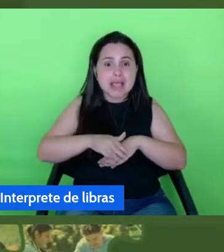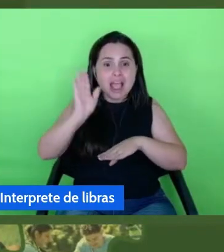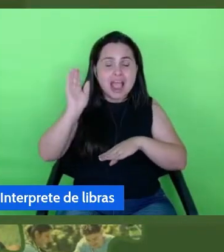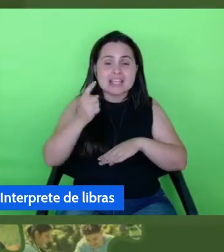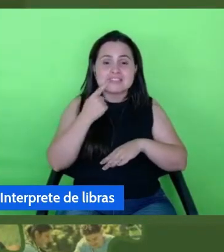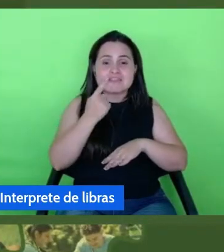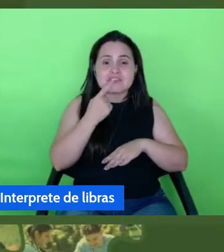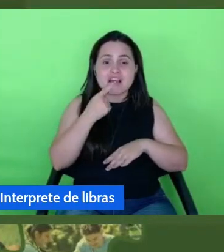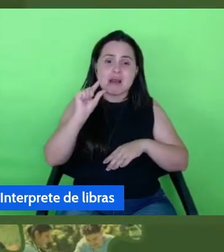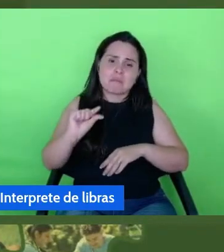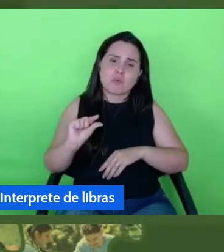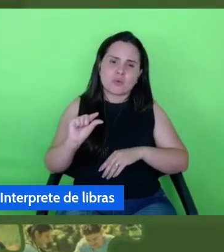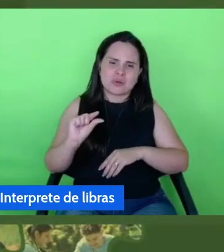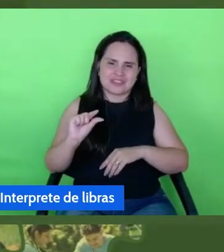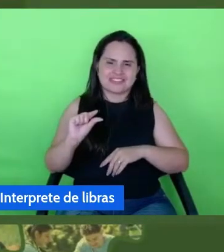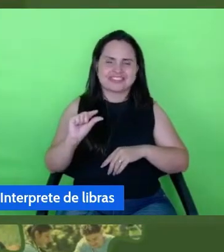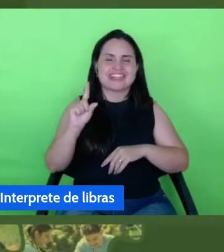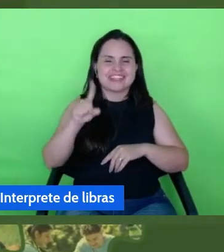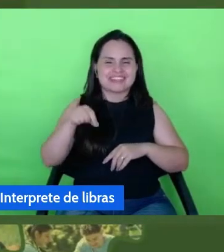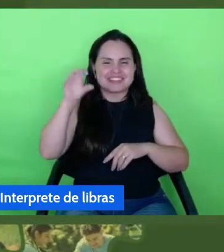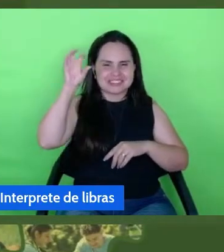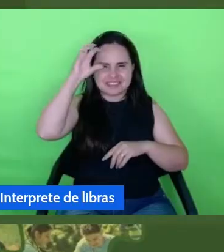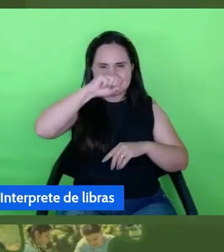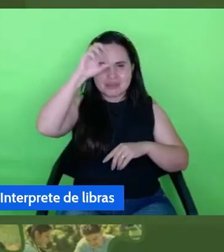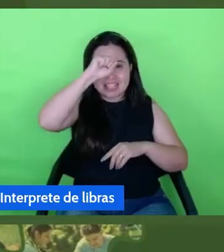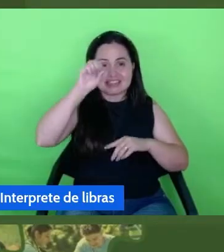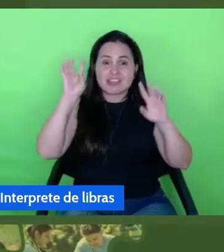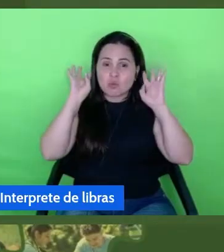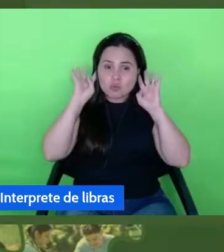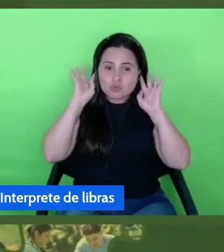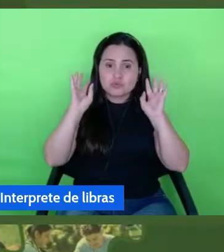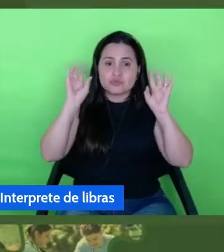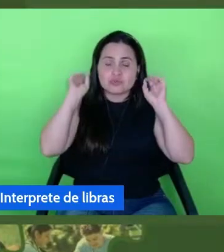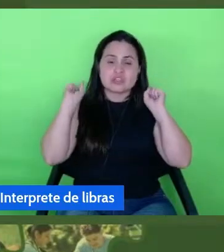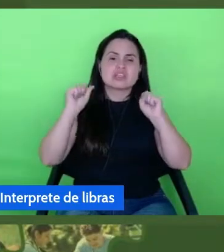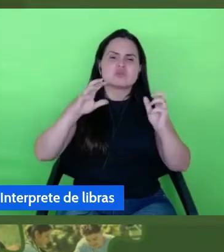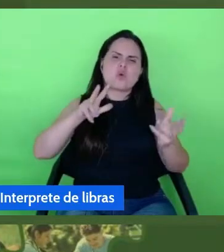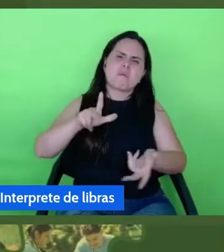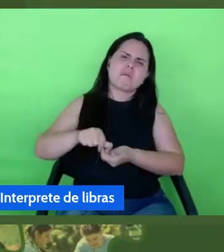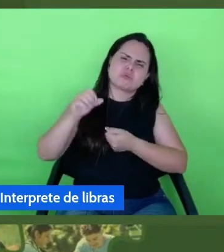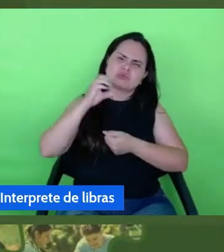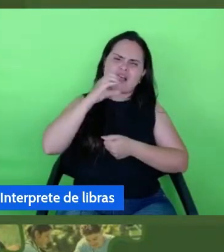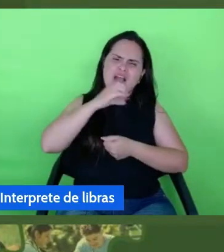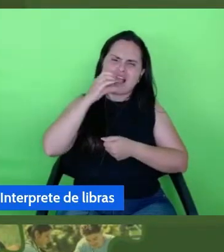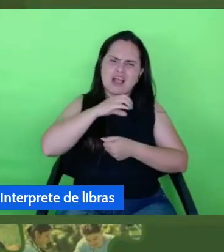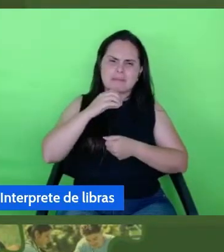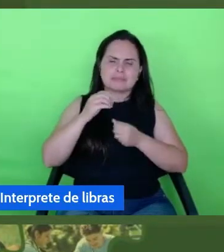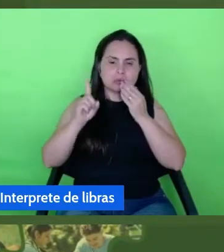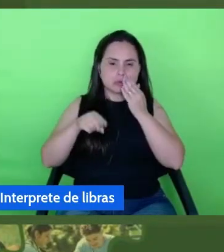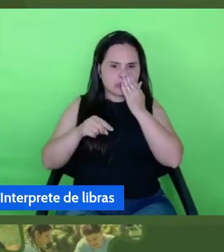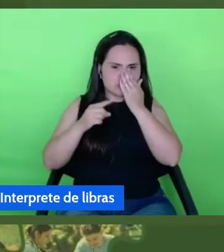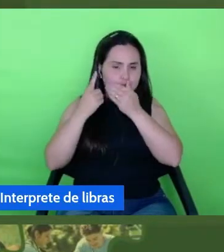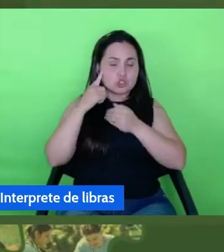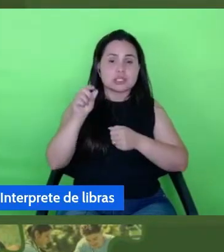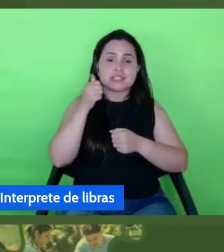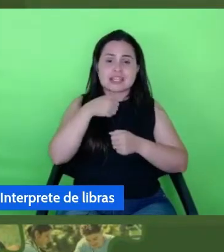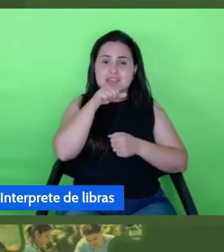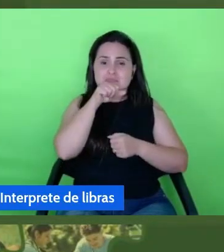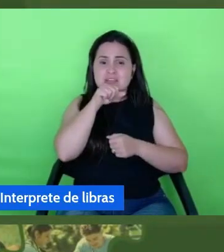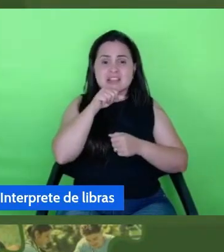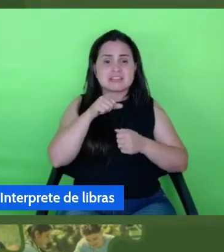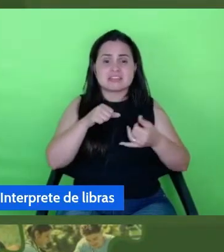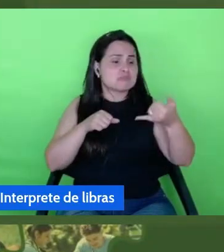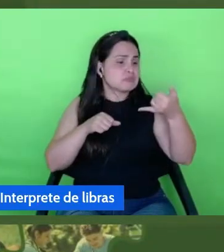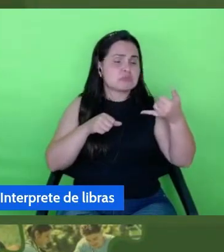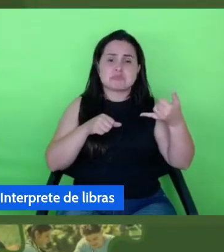Esse é o momento de aprender a escutar. Num planeta super rápido, que a gente vai até passar o Dia das Mães e todo mundo está lá, nem olha para a mãe,